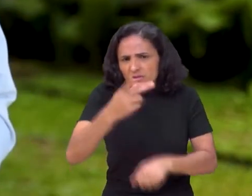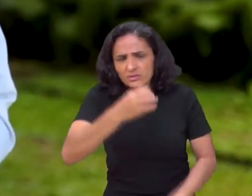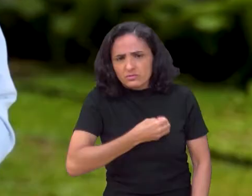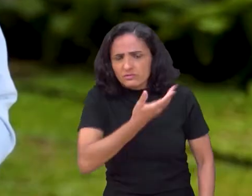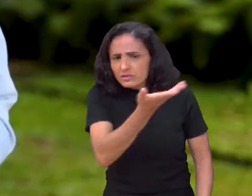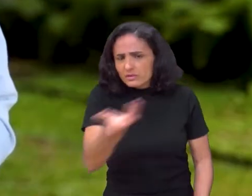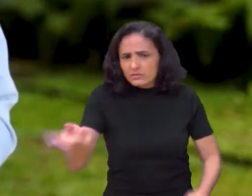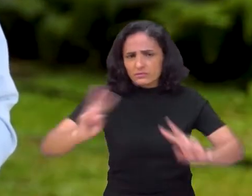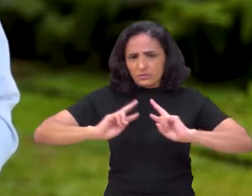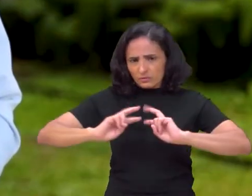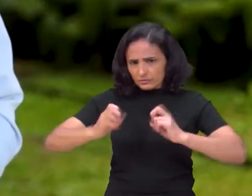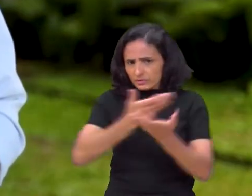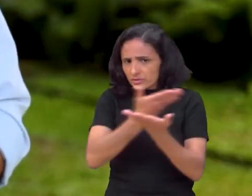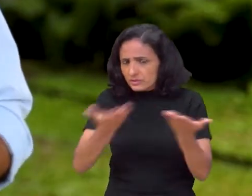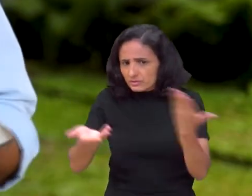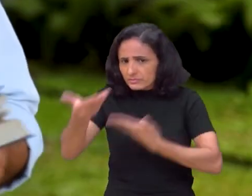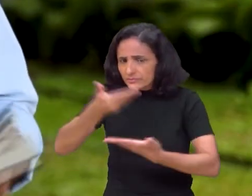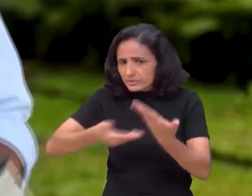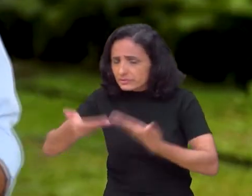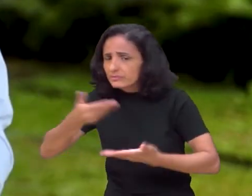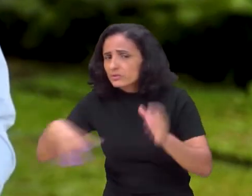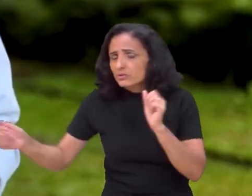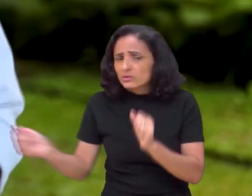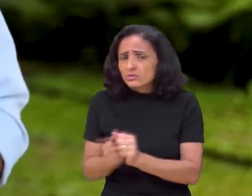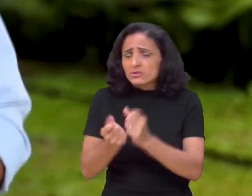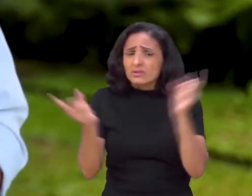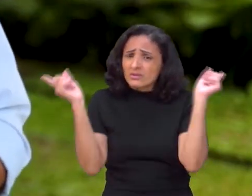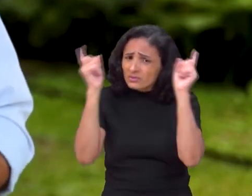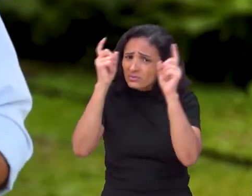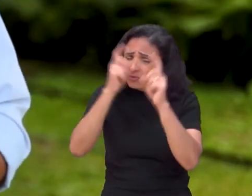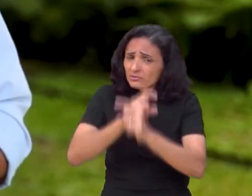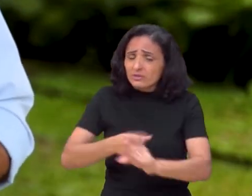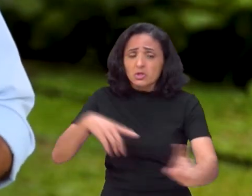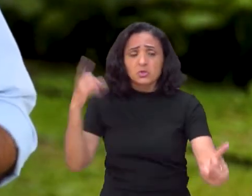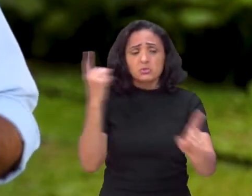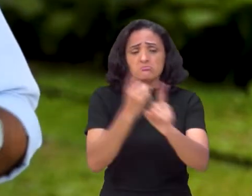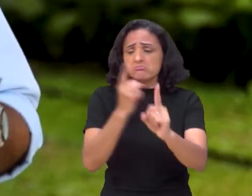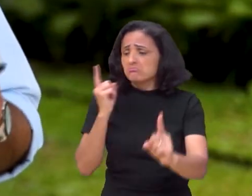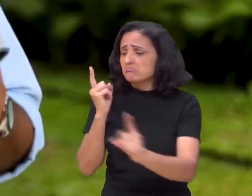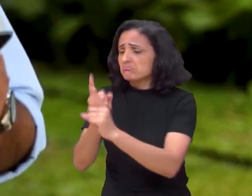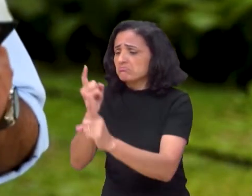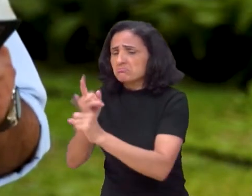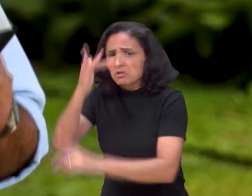ouvindo neste instante agora, está com dificuldades de encontrar